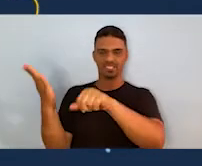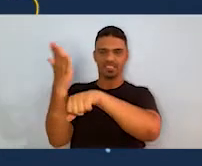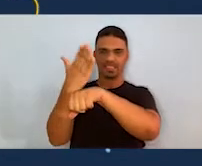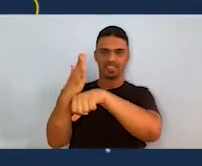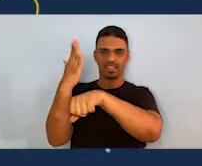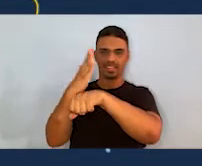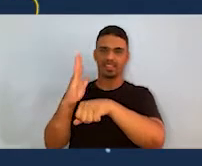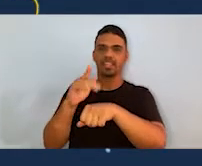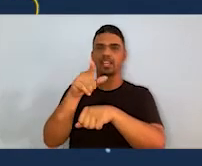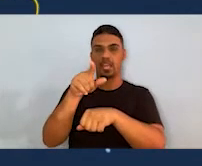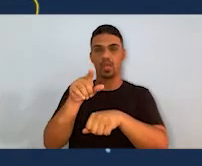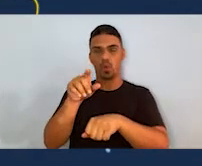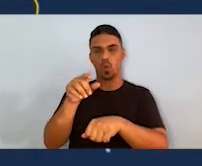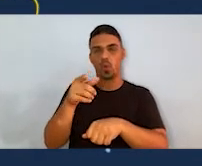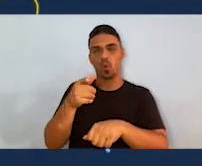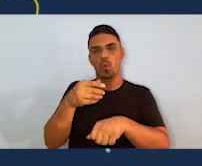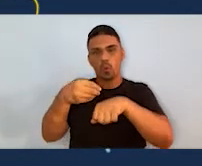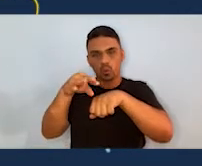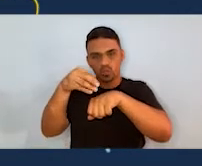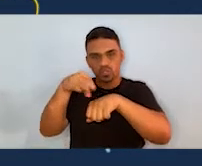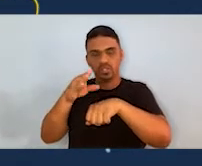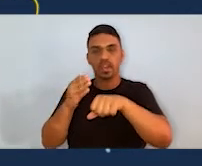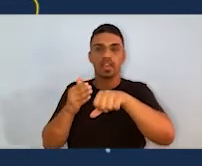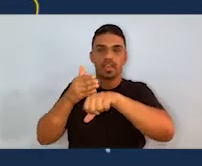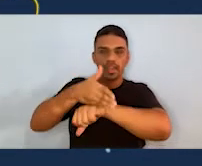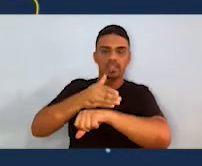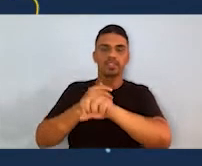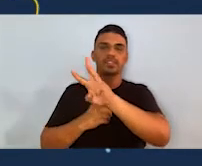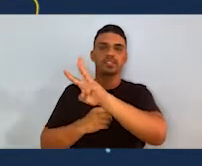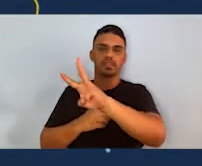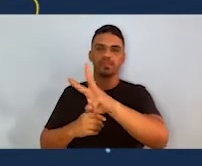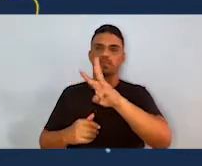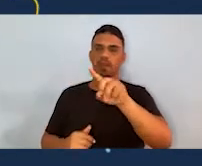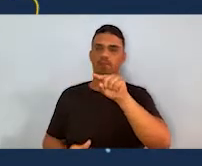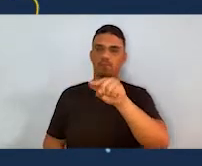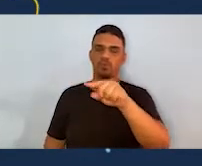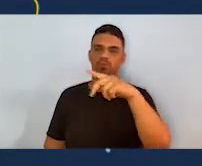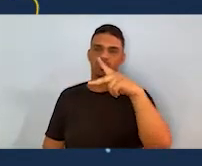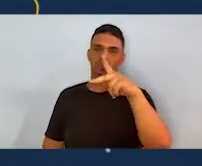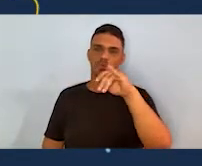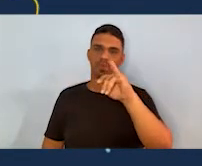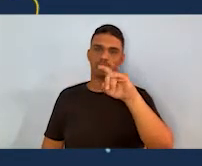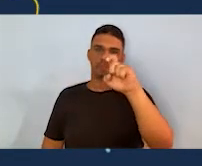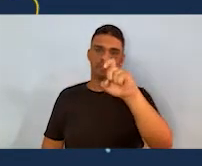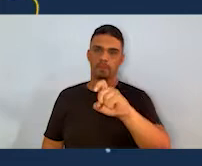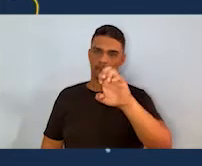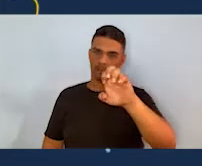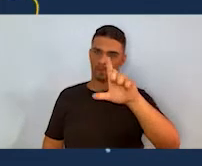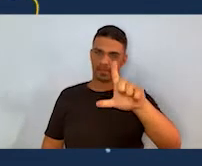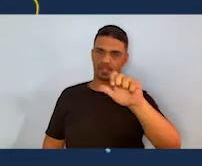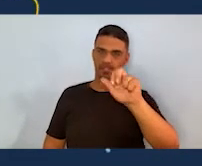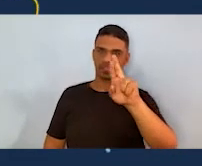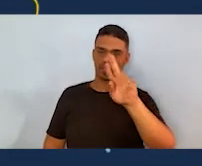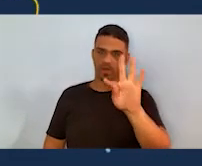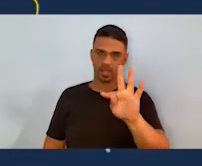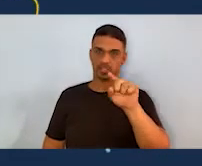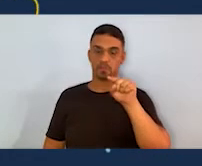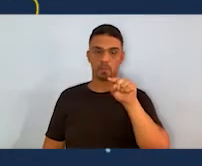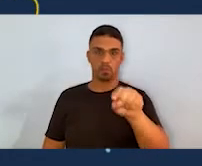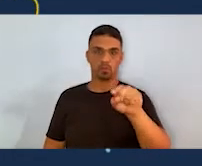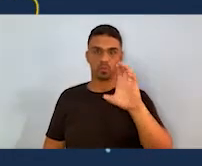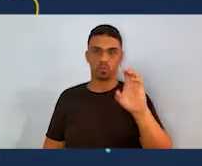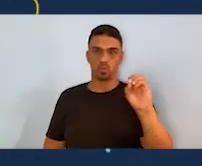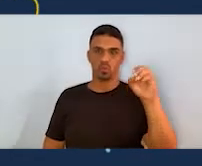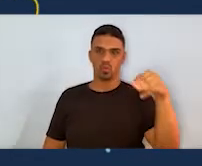entrem no site do Piskel App, tá? piskellapp.com, e vai aparecer essa telinha bonita aqui que está aparecendo aqui